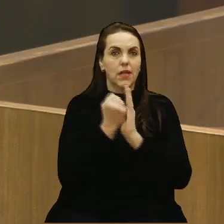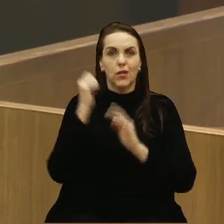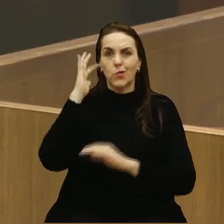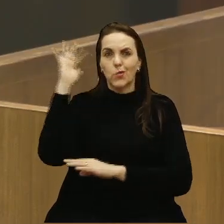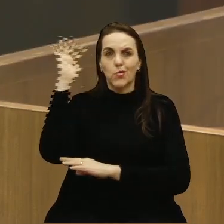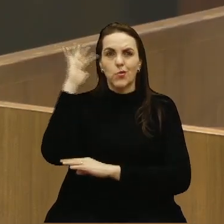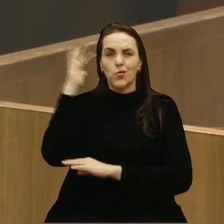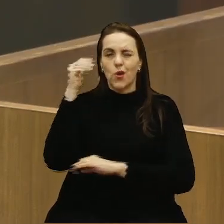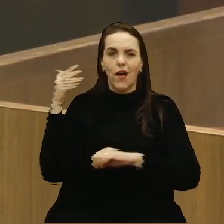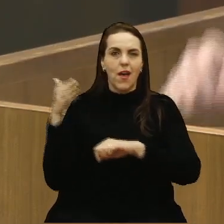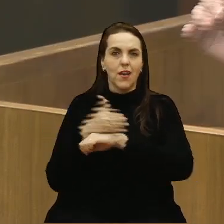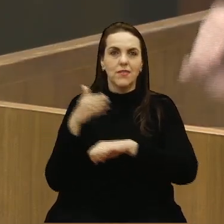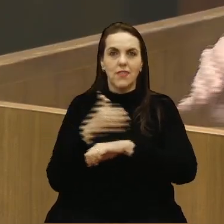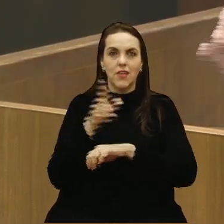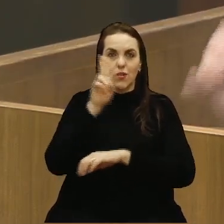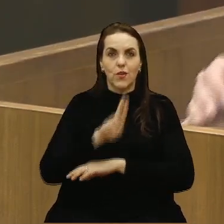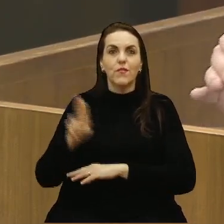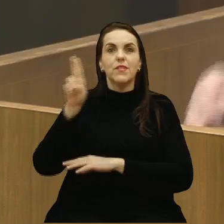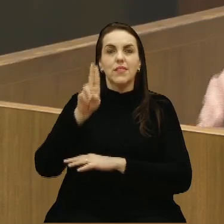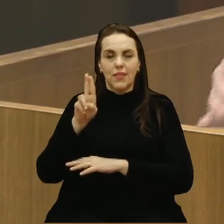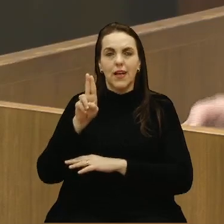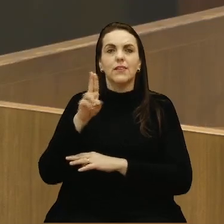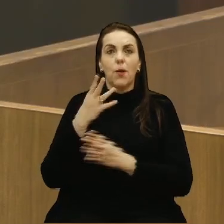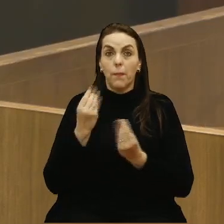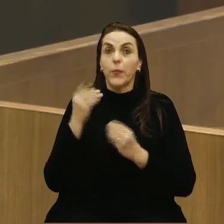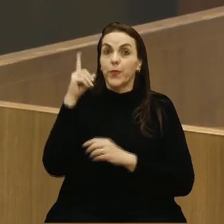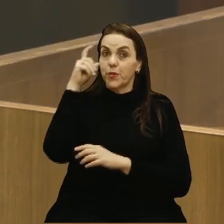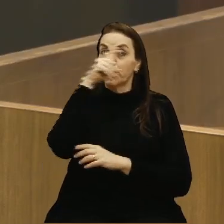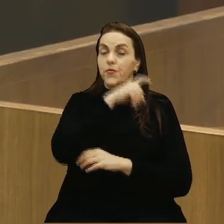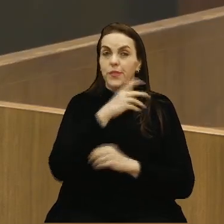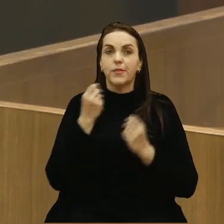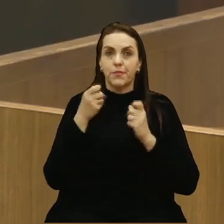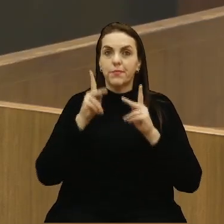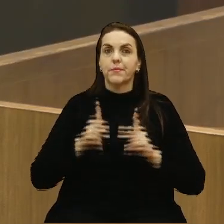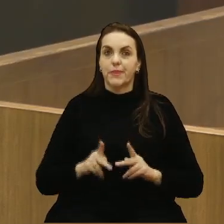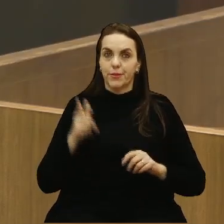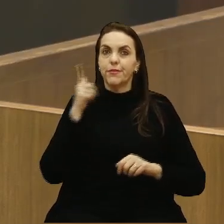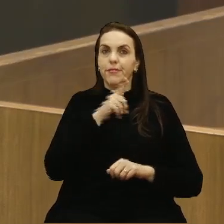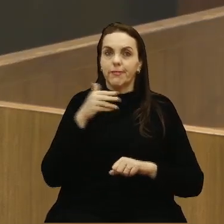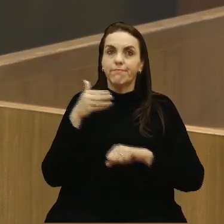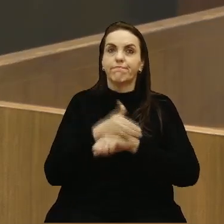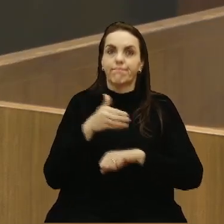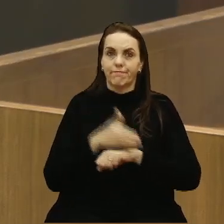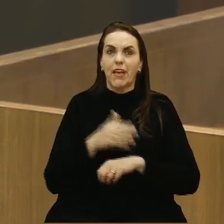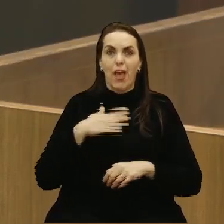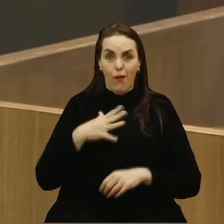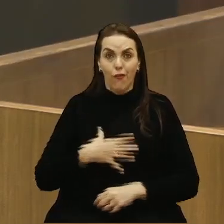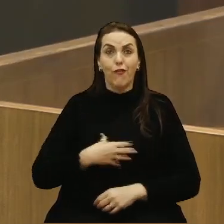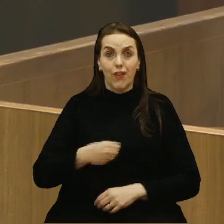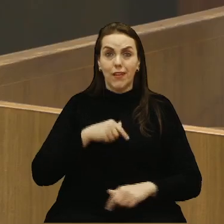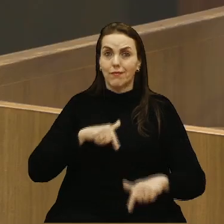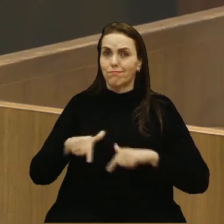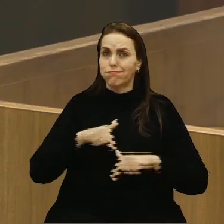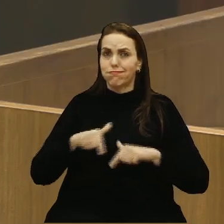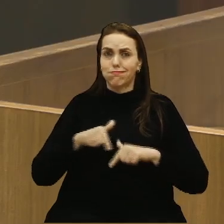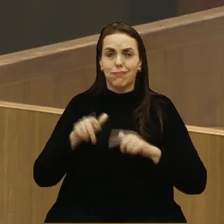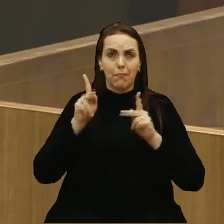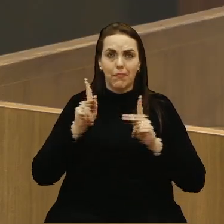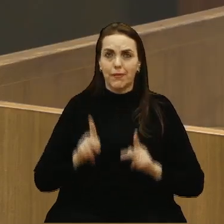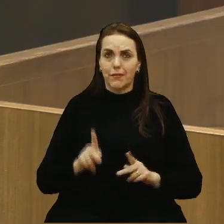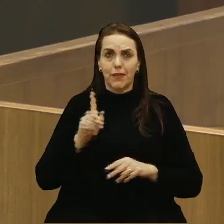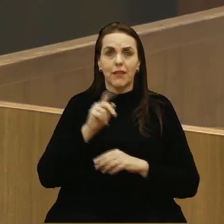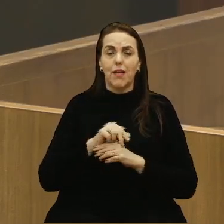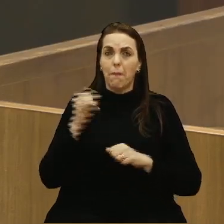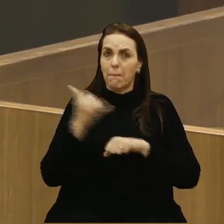é o acesso à universidade e que ainda é muito difícil para muita gente alcançar. Eu sou filha de trabalhadores, sempre disse isso, filha